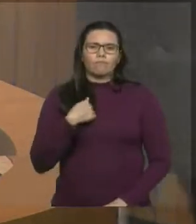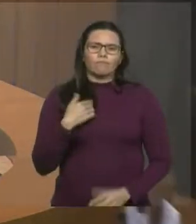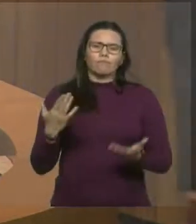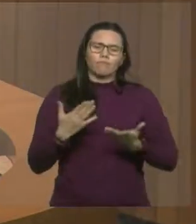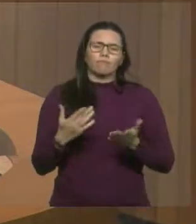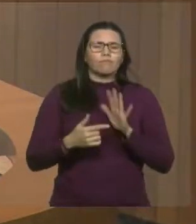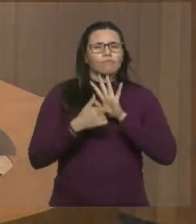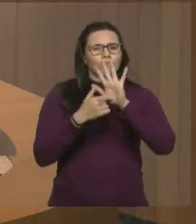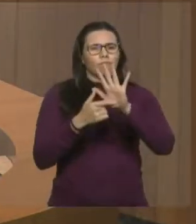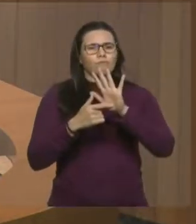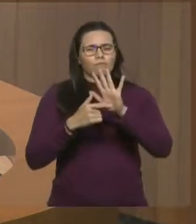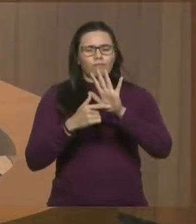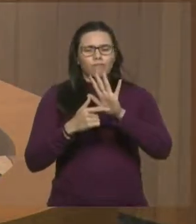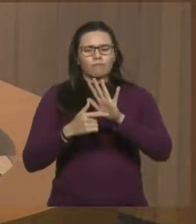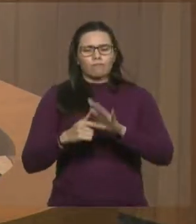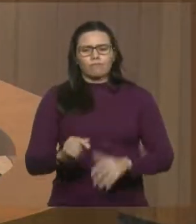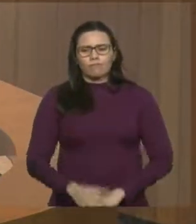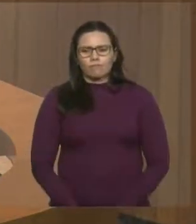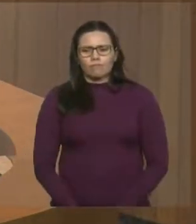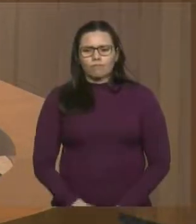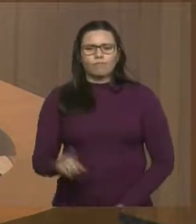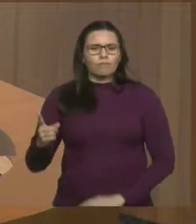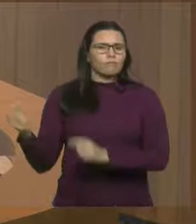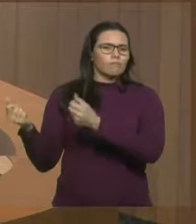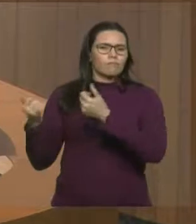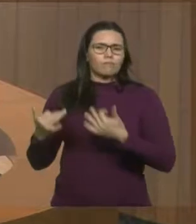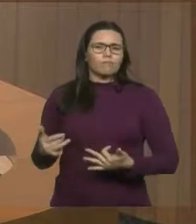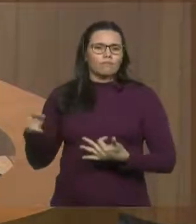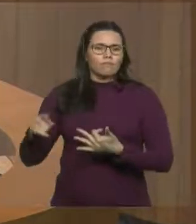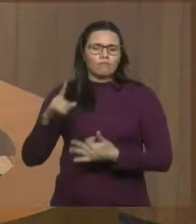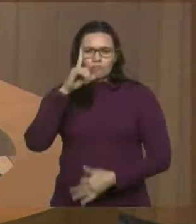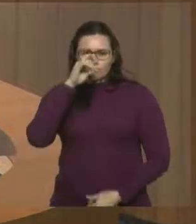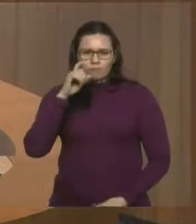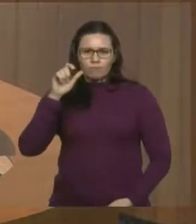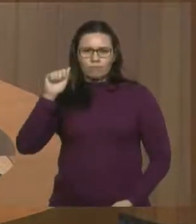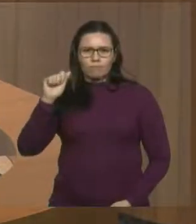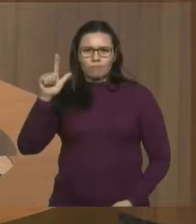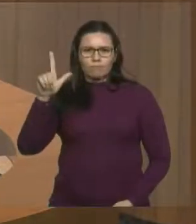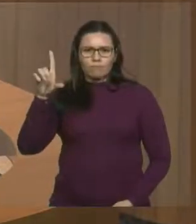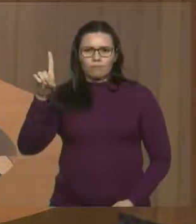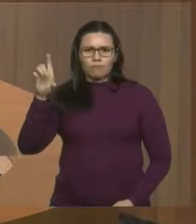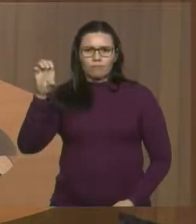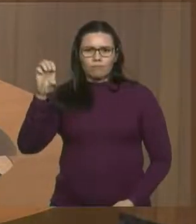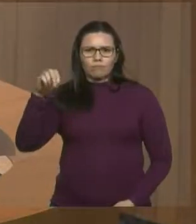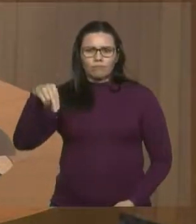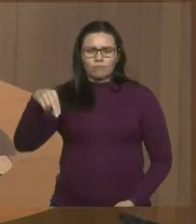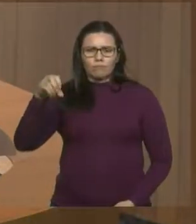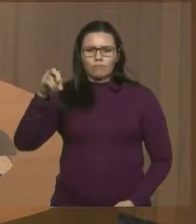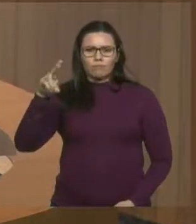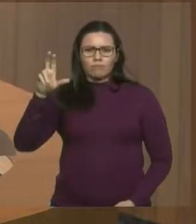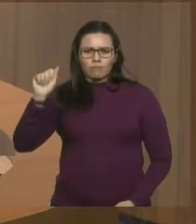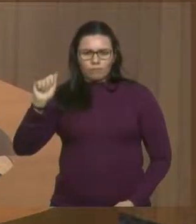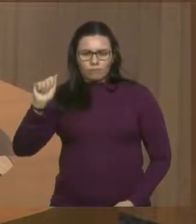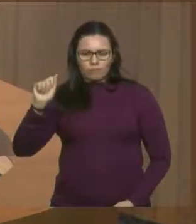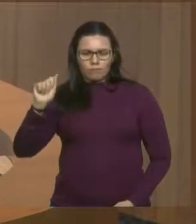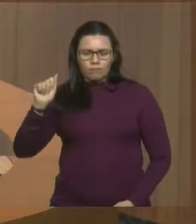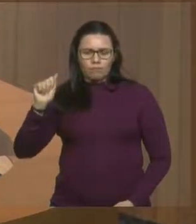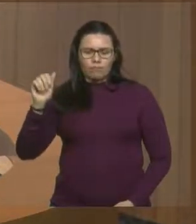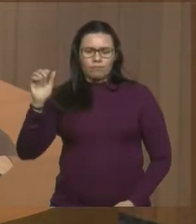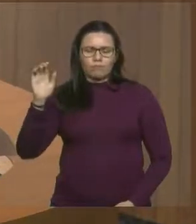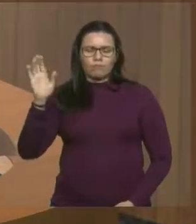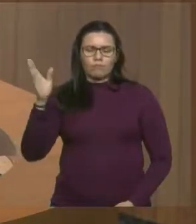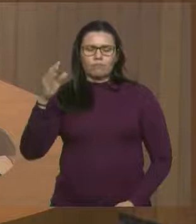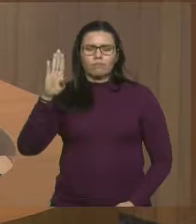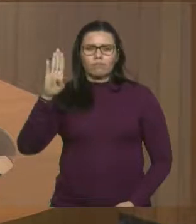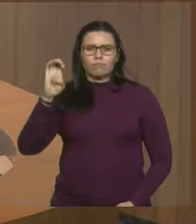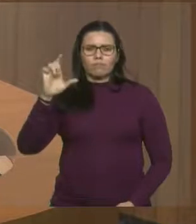para nós na última visita ao Aldenor Abelo? Que há duas formas de ver a conta do hospital. A primeira é quando você